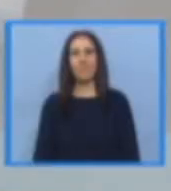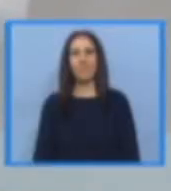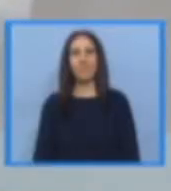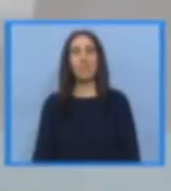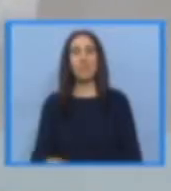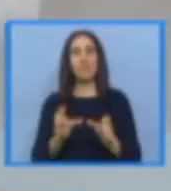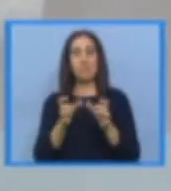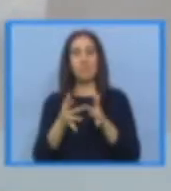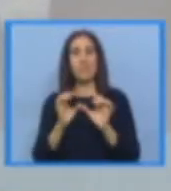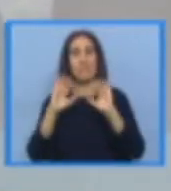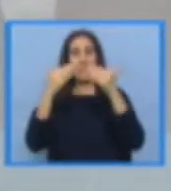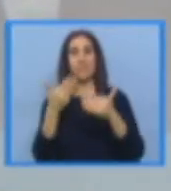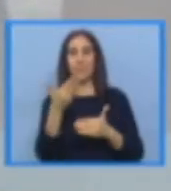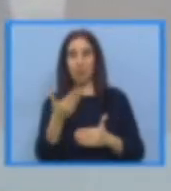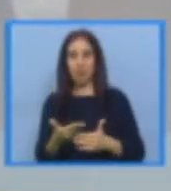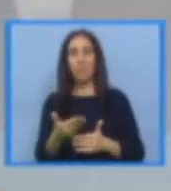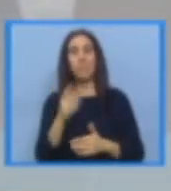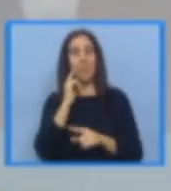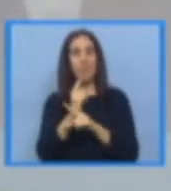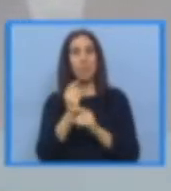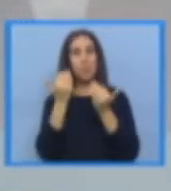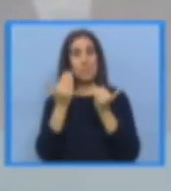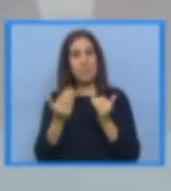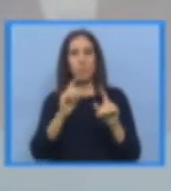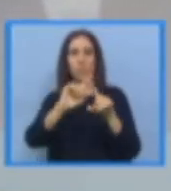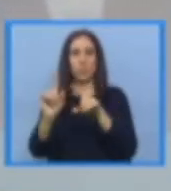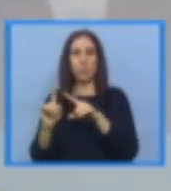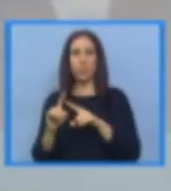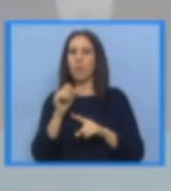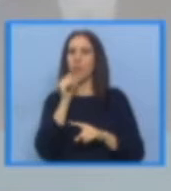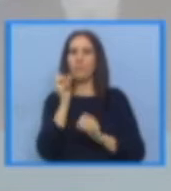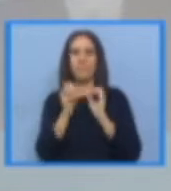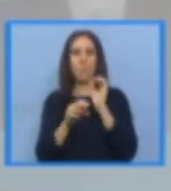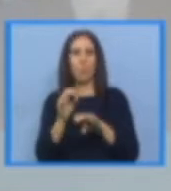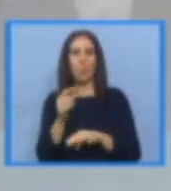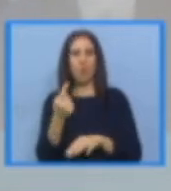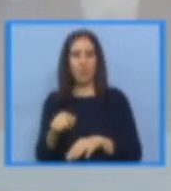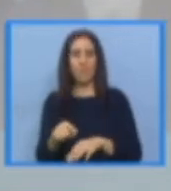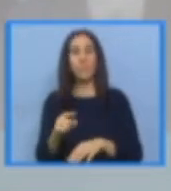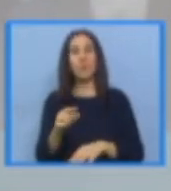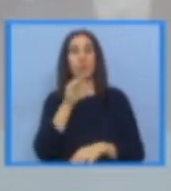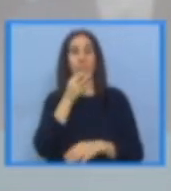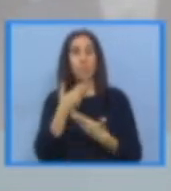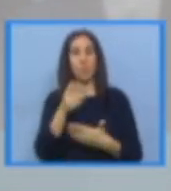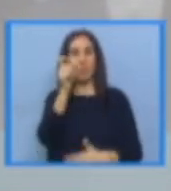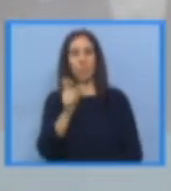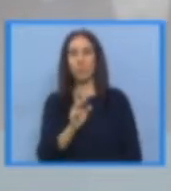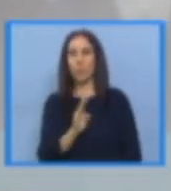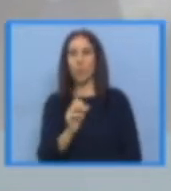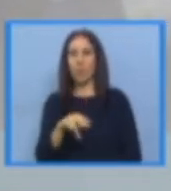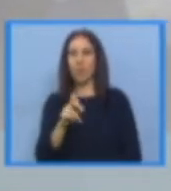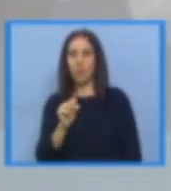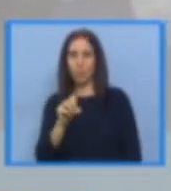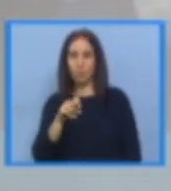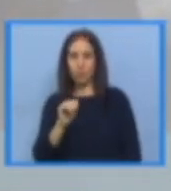No portal agência.eclésia.pt, contra estas e outras notícias que atualizamos permanentemente. Falamos agora com Joana Gomes, que se prepara